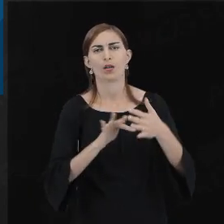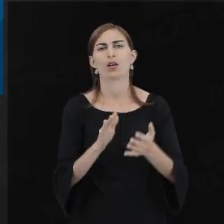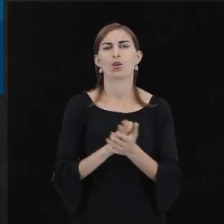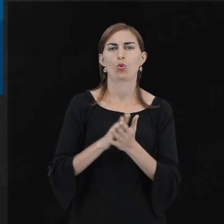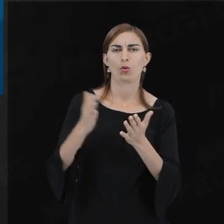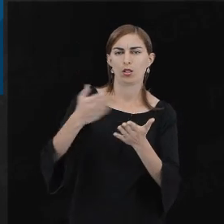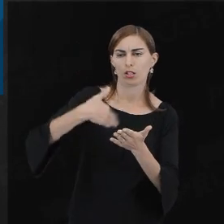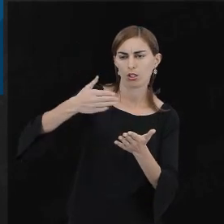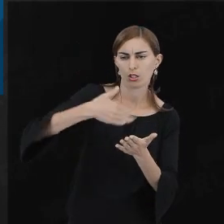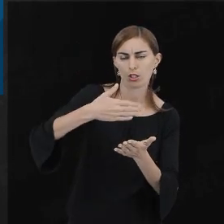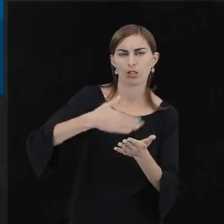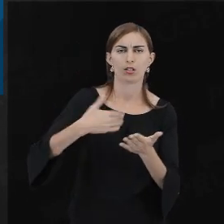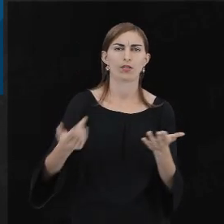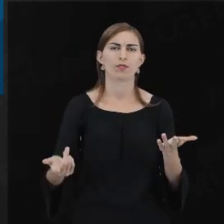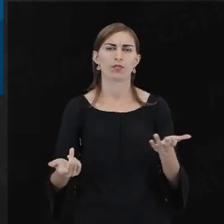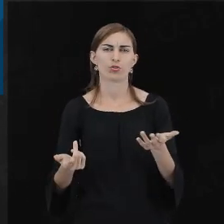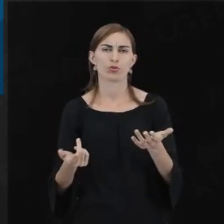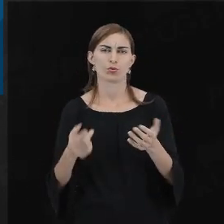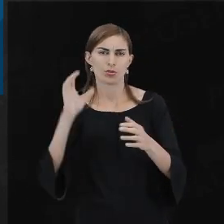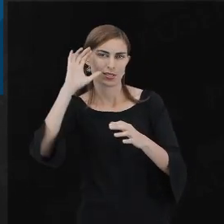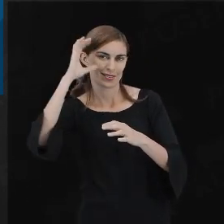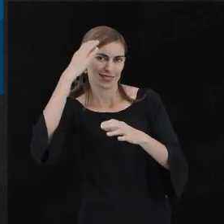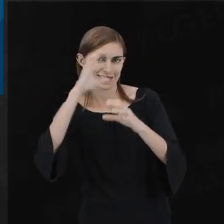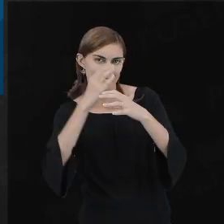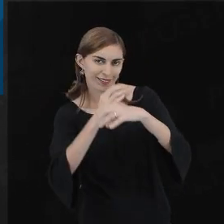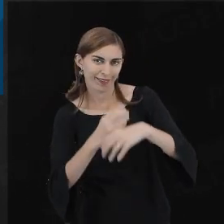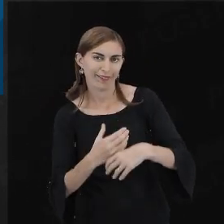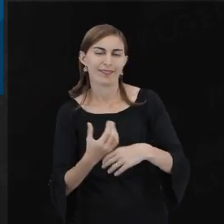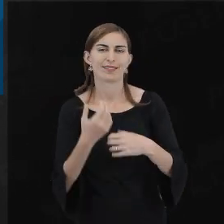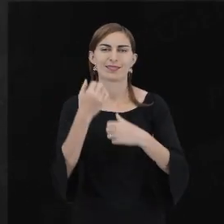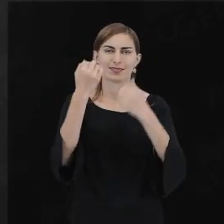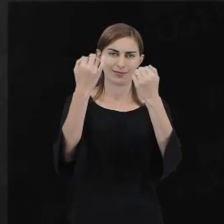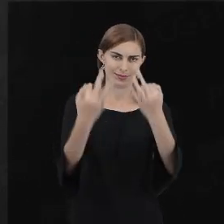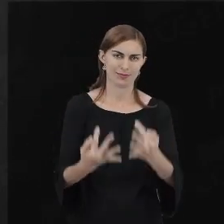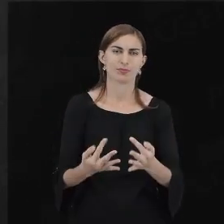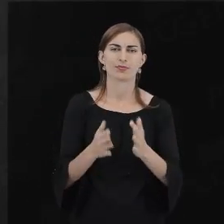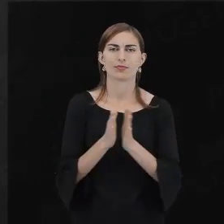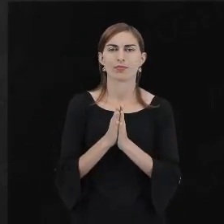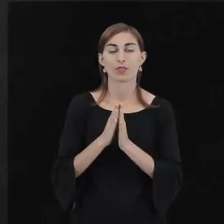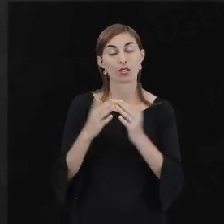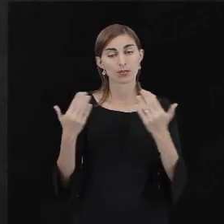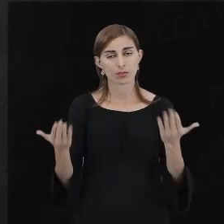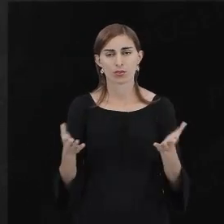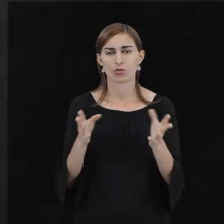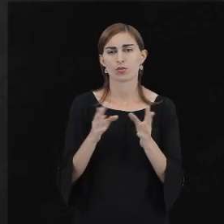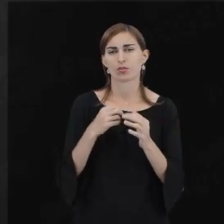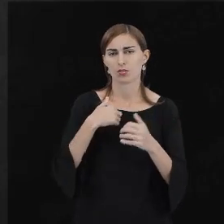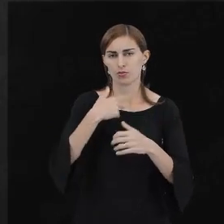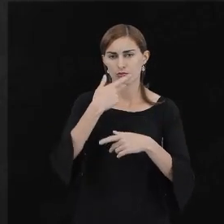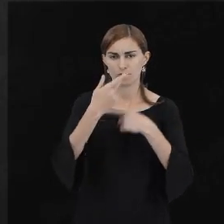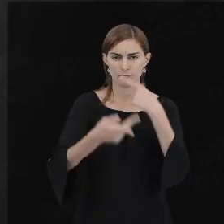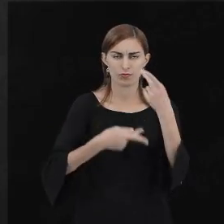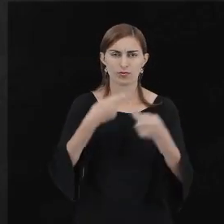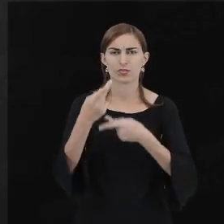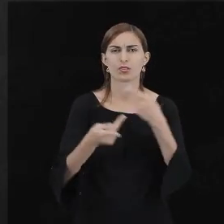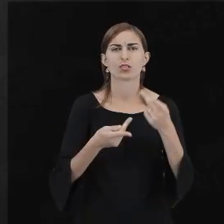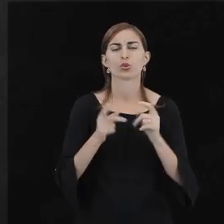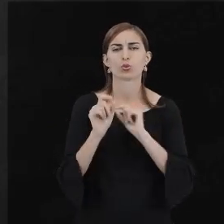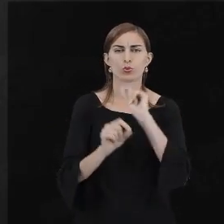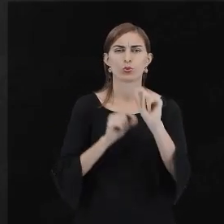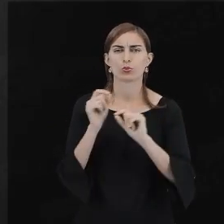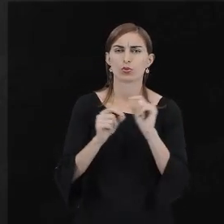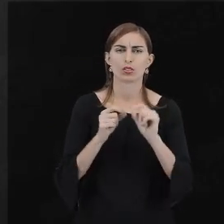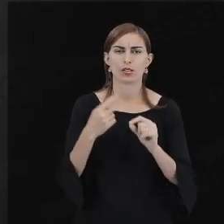dizendo que muitas vezes os professores são extremamente pressionados pelos